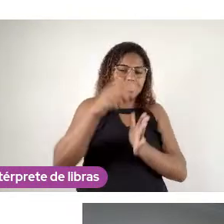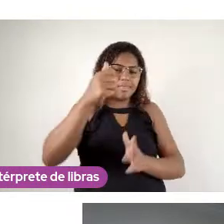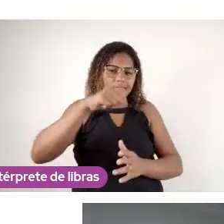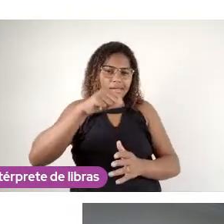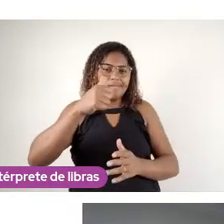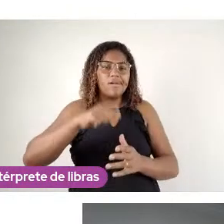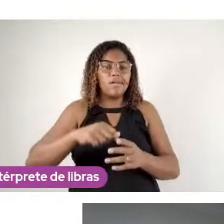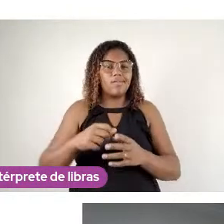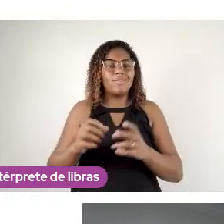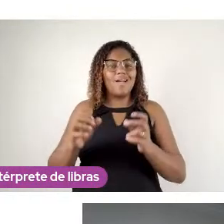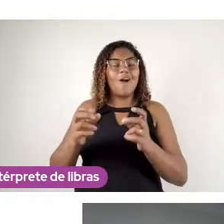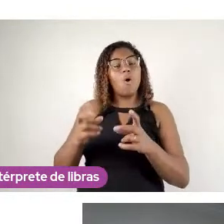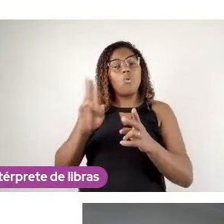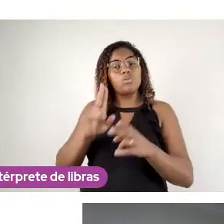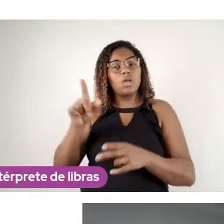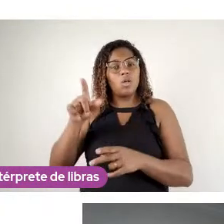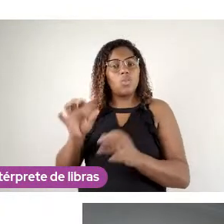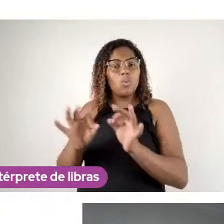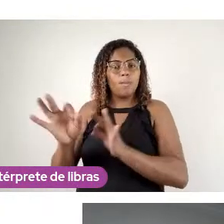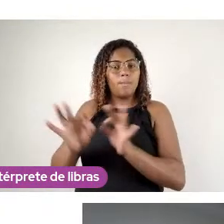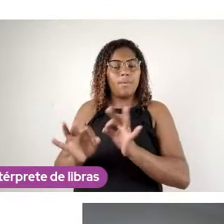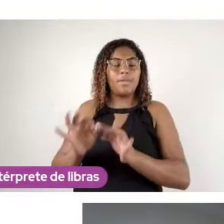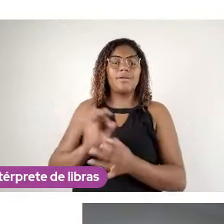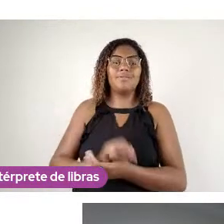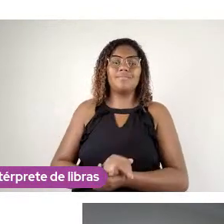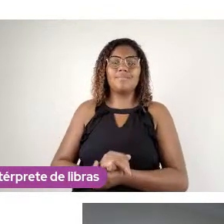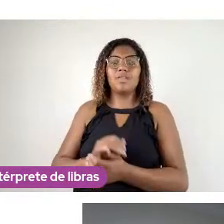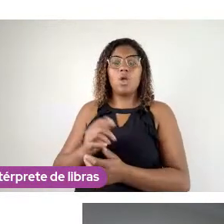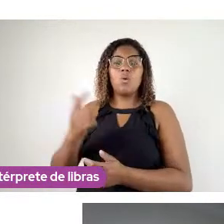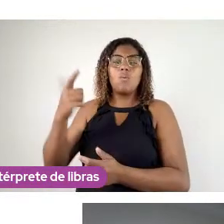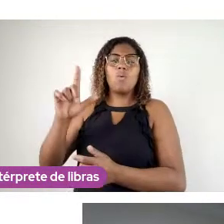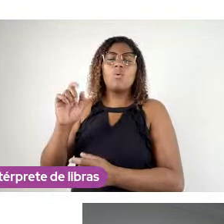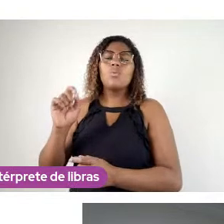de gerenciamento costeiro. E o outro era?